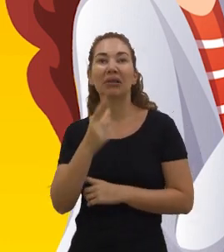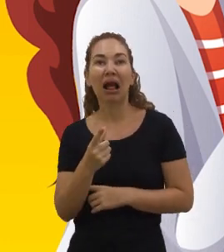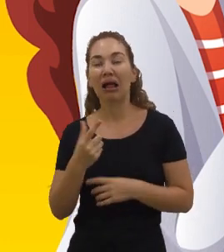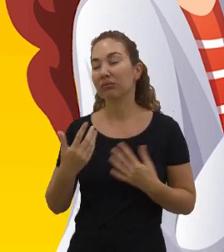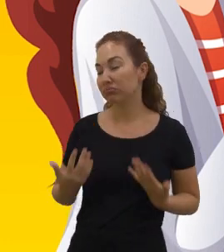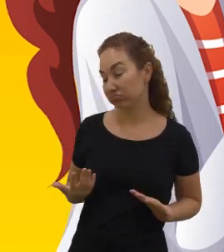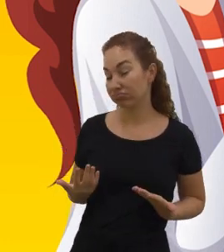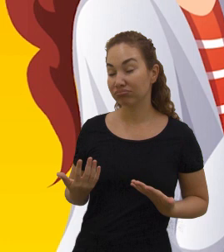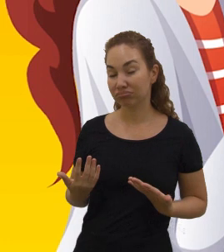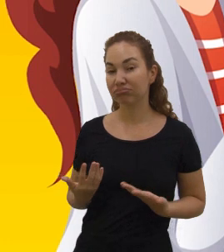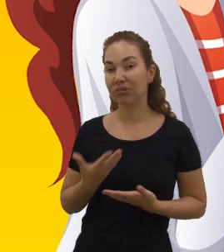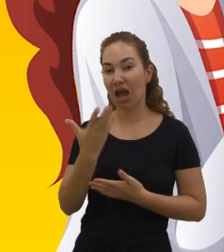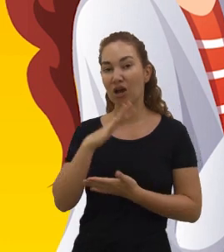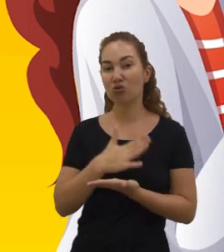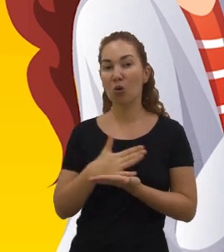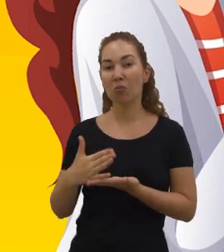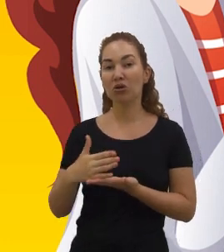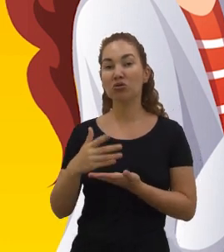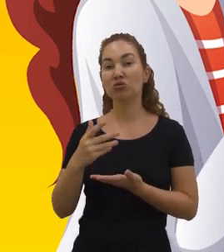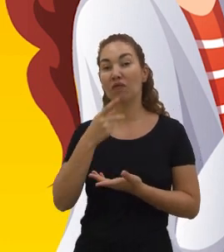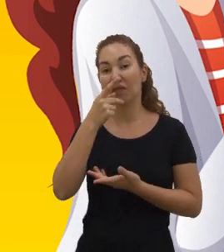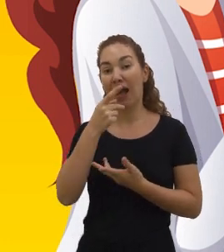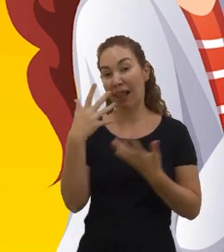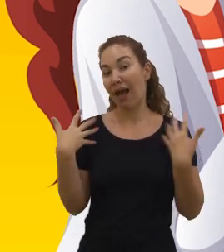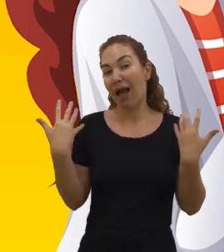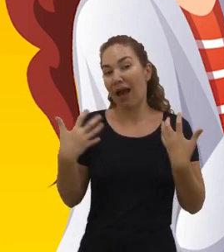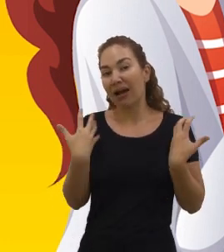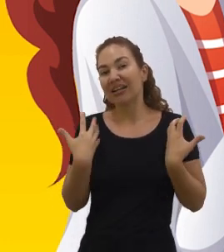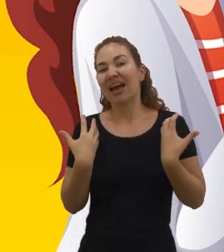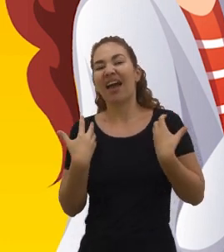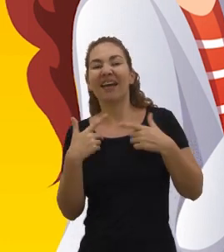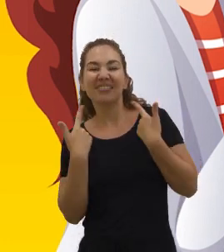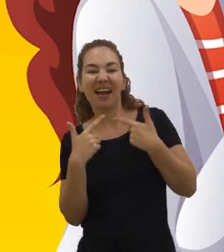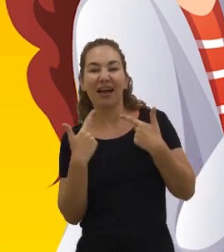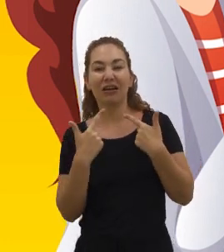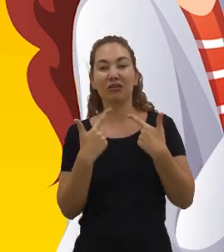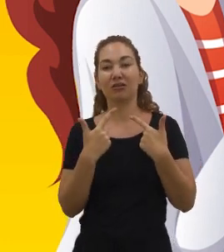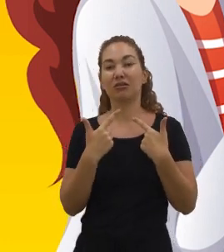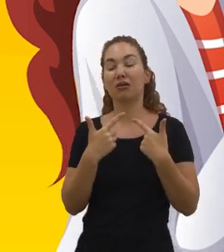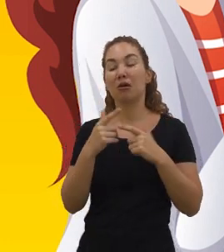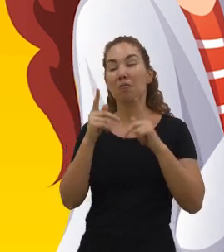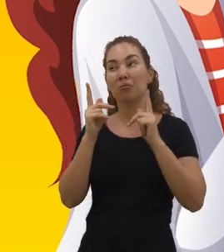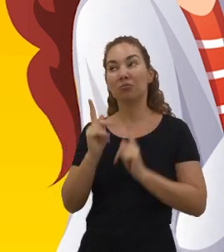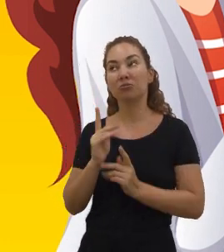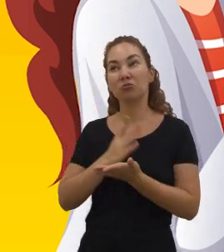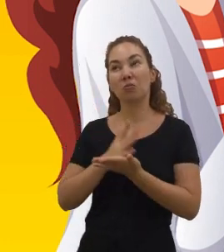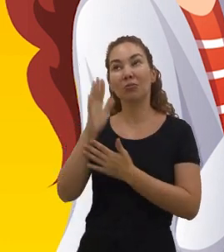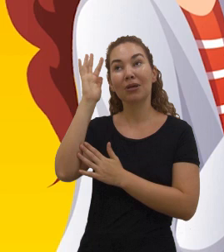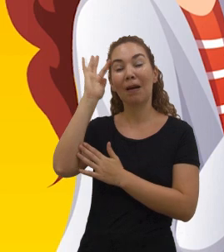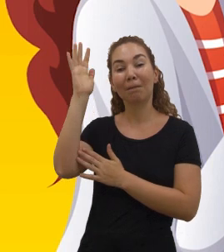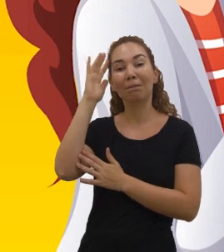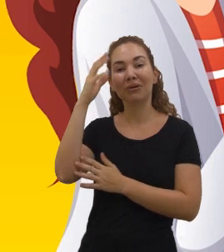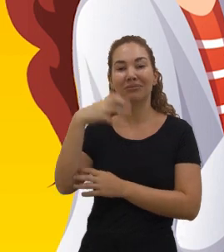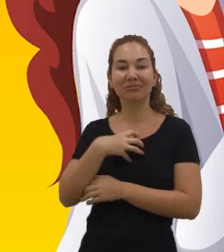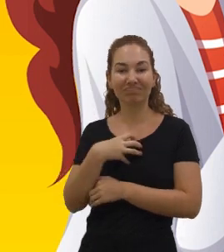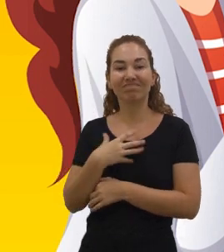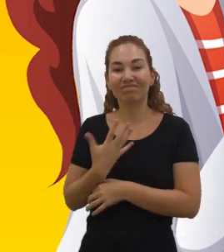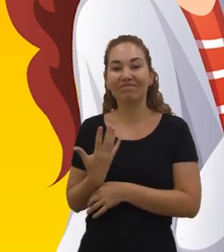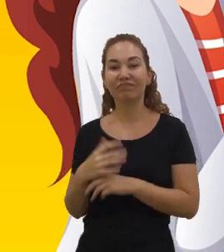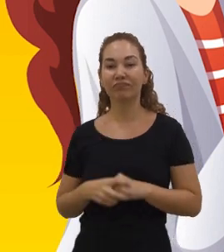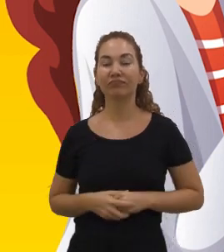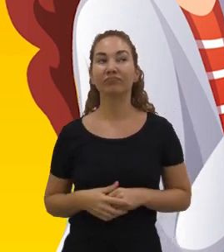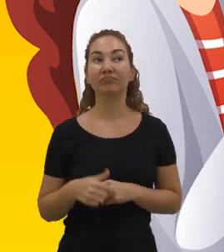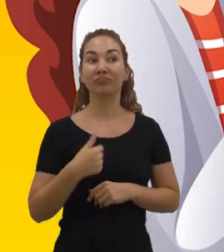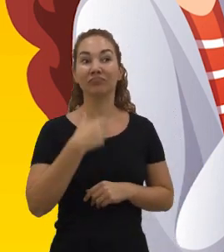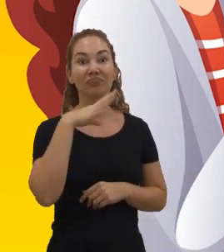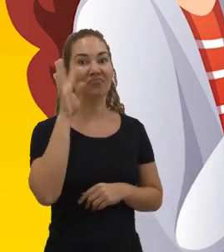Então, eu acho que ele começou a fazer de forma engraçada para tentar fazer as pessoas ouvirem e rirem ao mesmo tempo. Senão, tipo, ninguém ia levar ele a sério. Eu achei